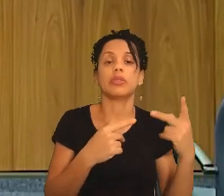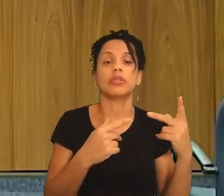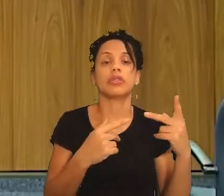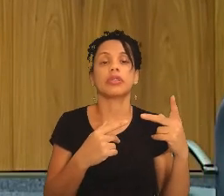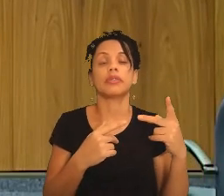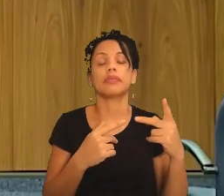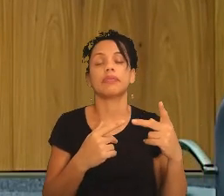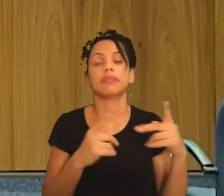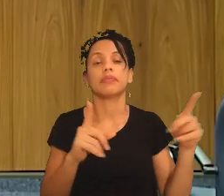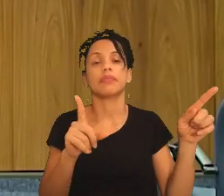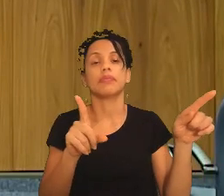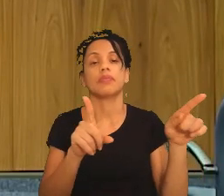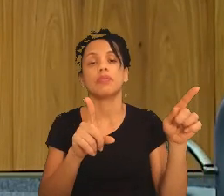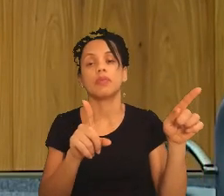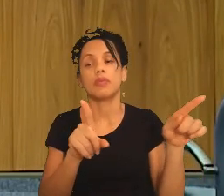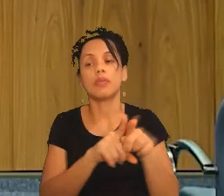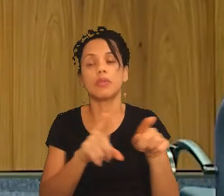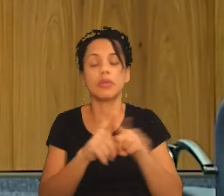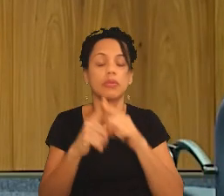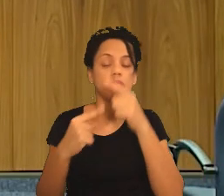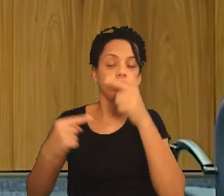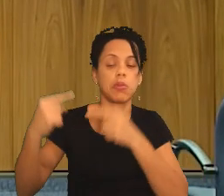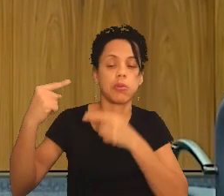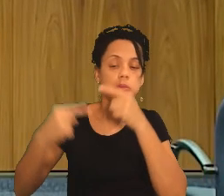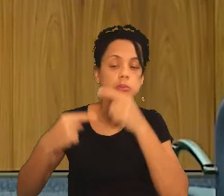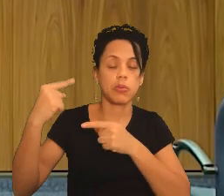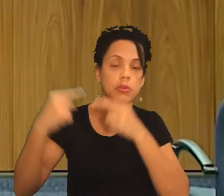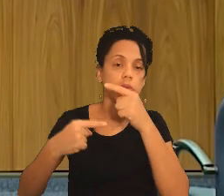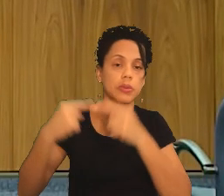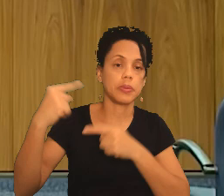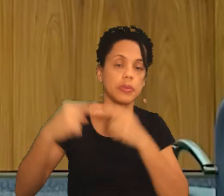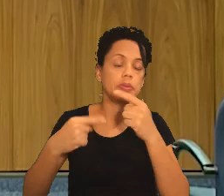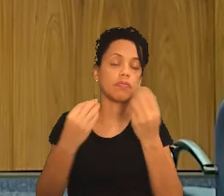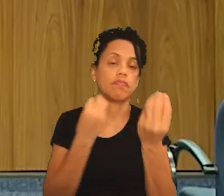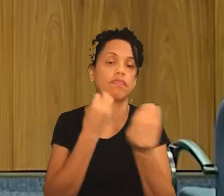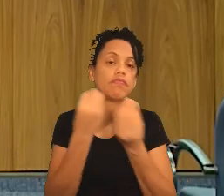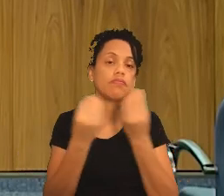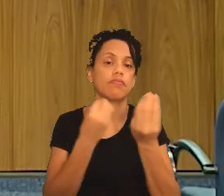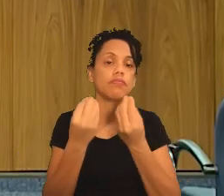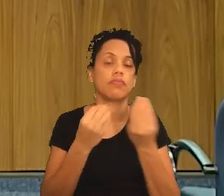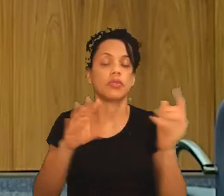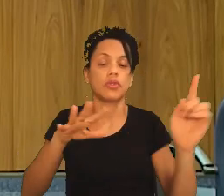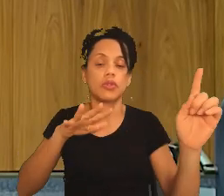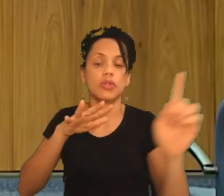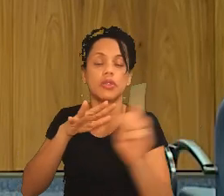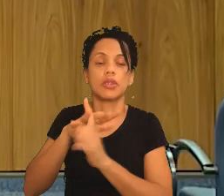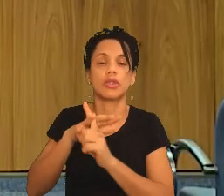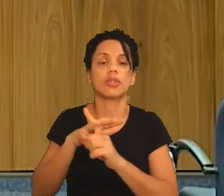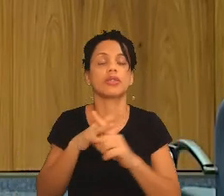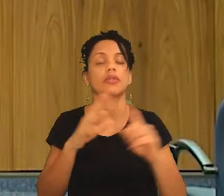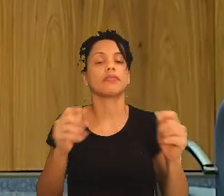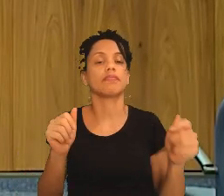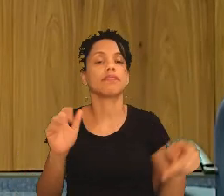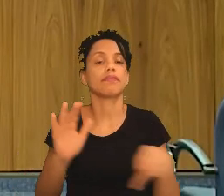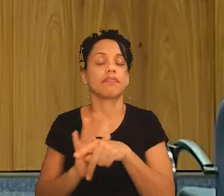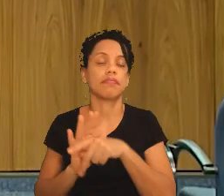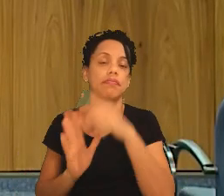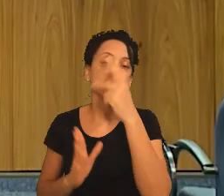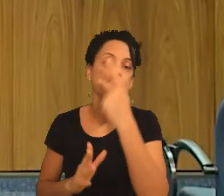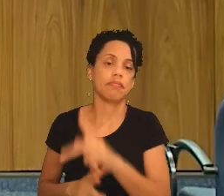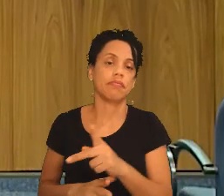nunca. E alguns casos de enfrentamentos diretos, embora com uma política oficial